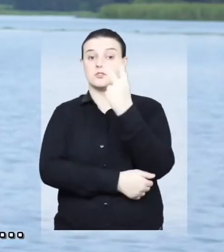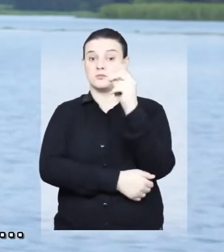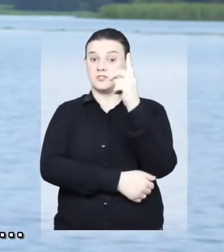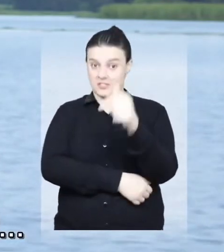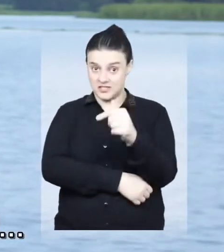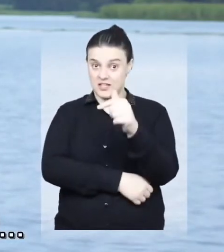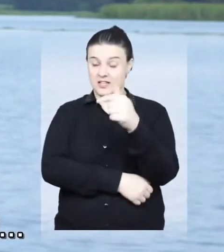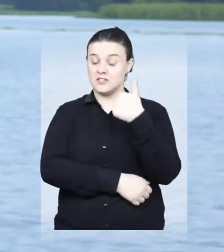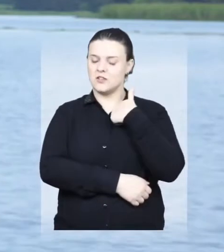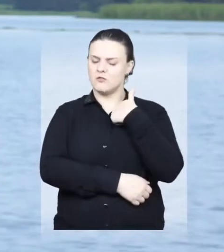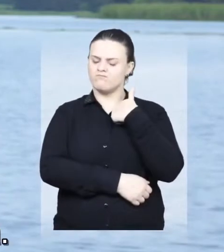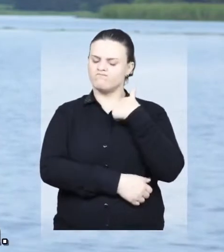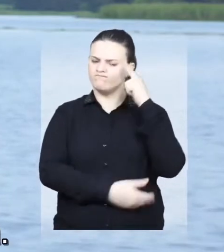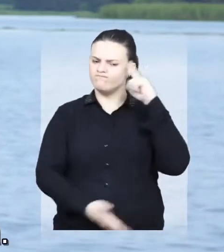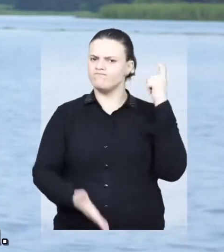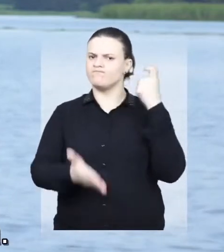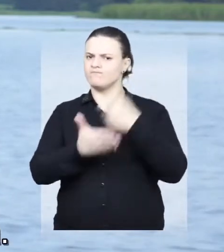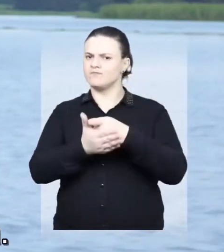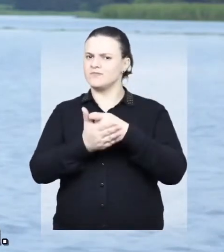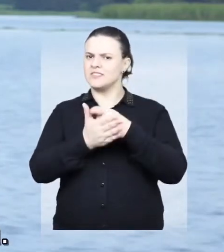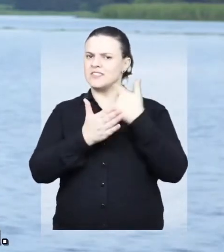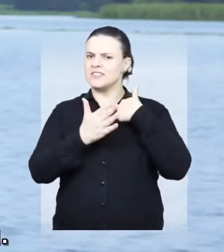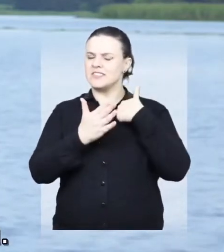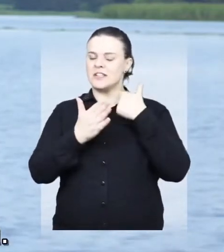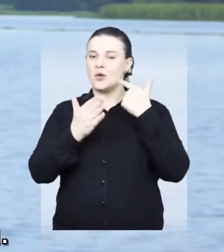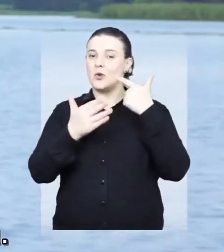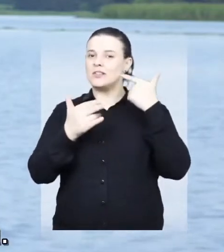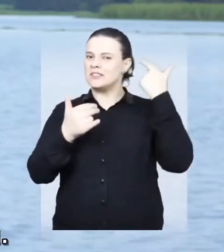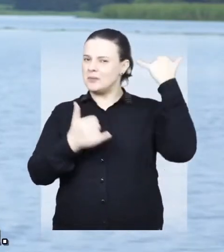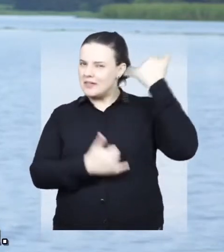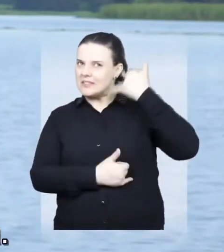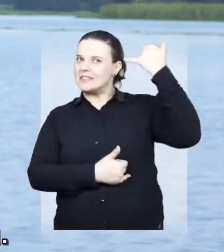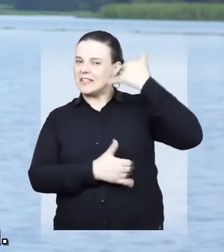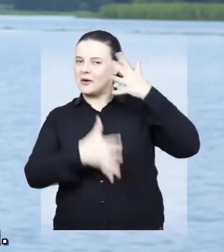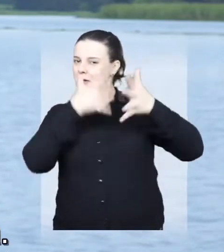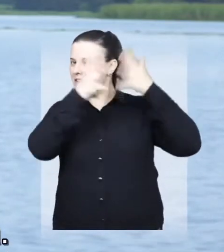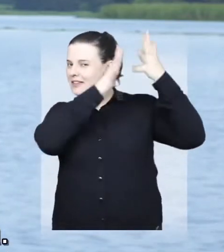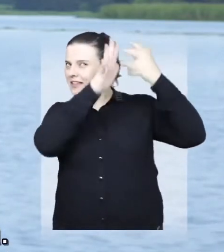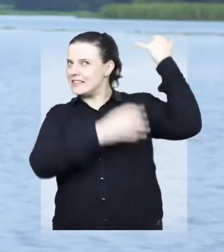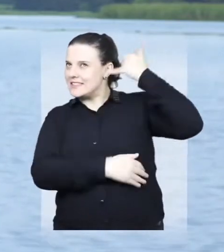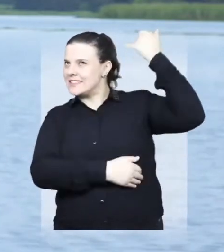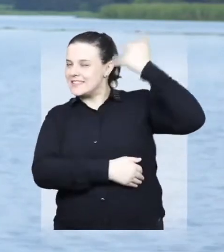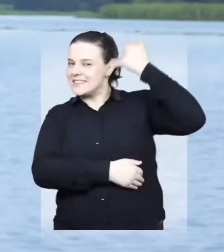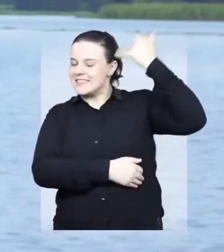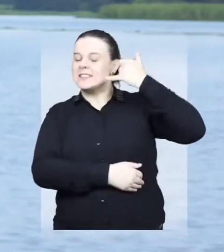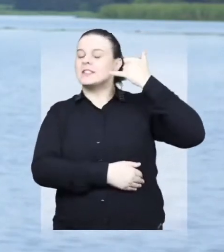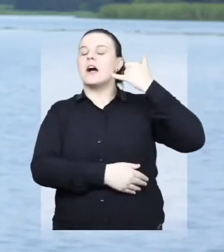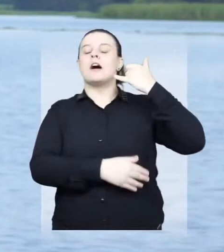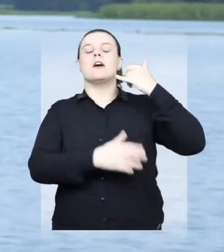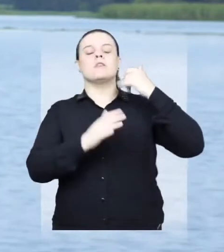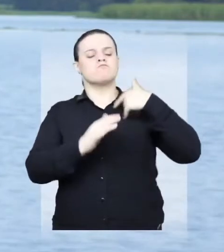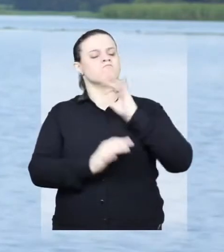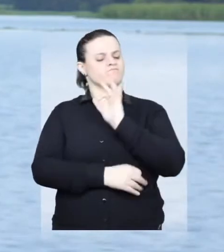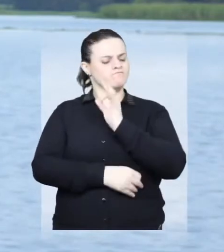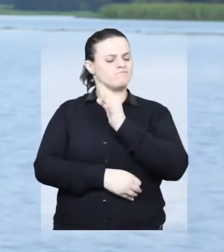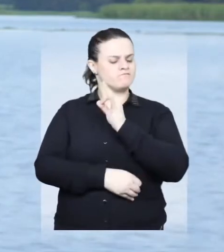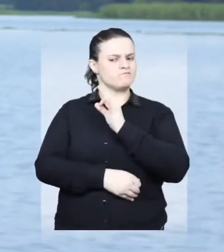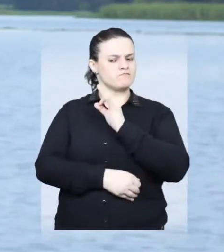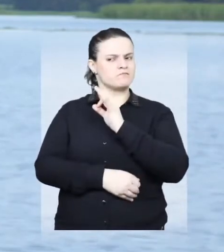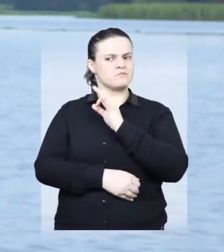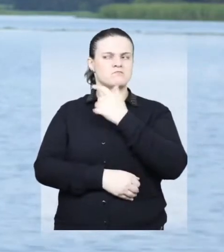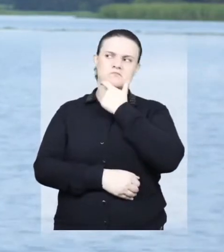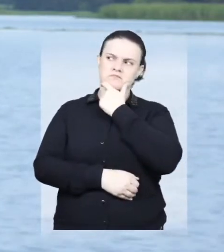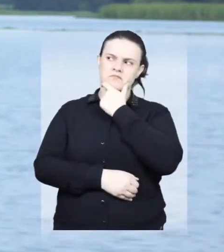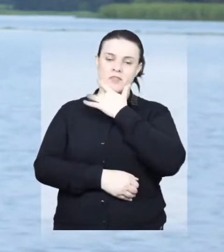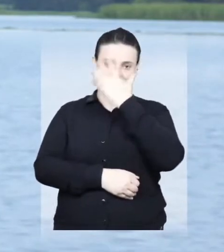2017 eu resolvi escutar mesmo essa vozinha interna e falei assim, olha, para